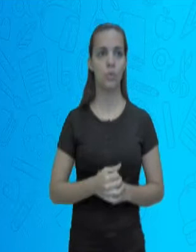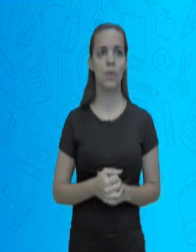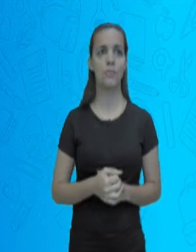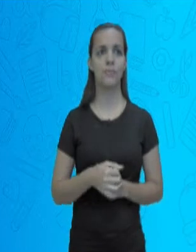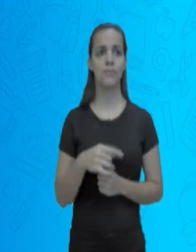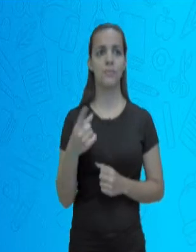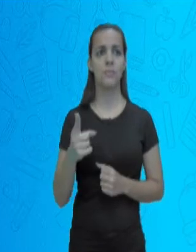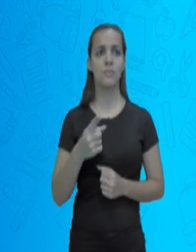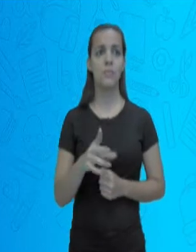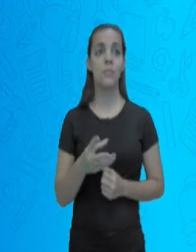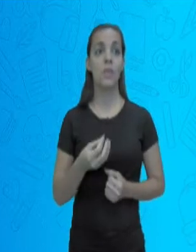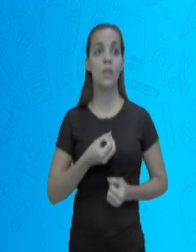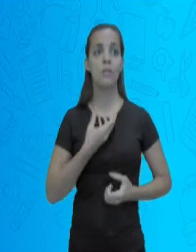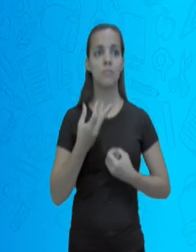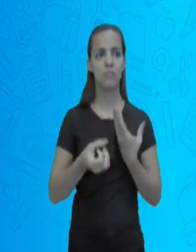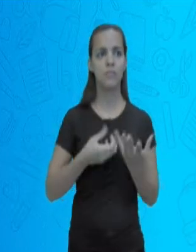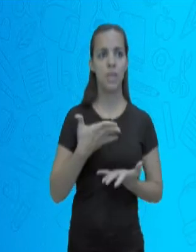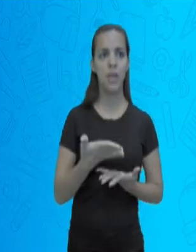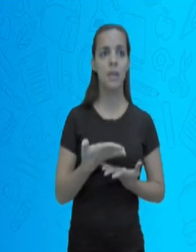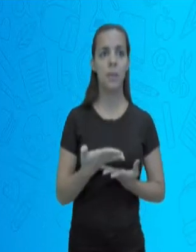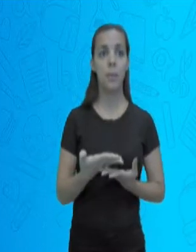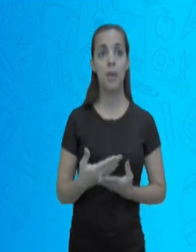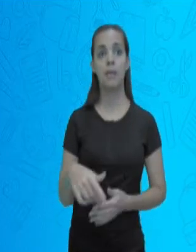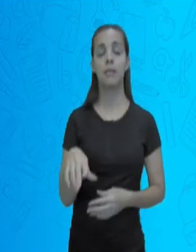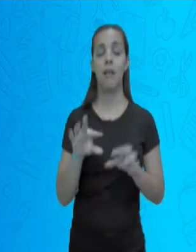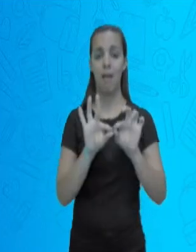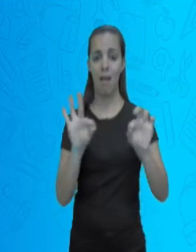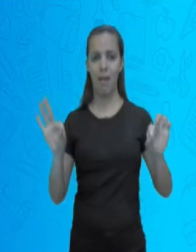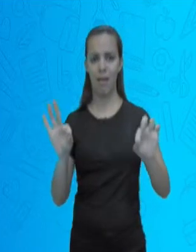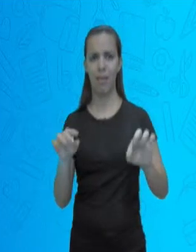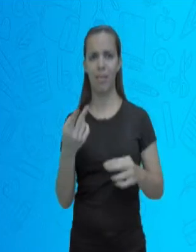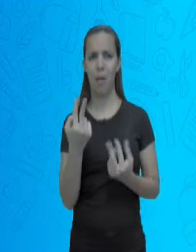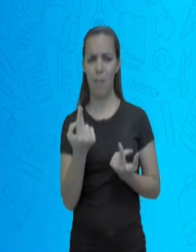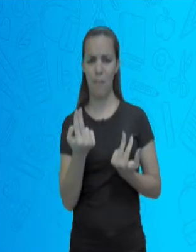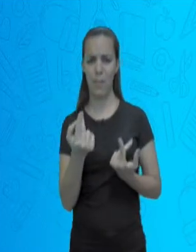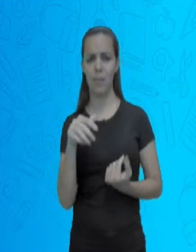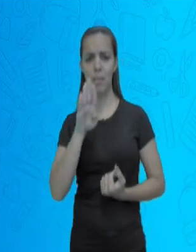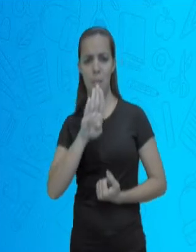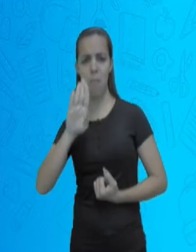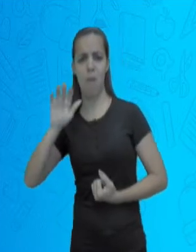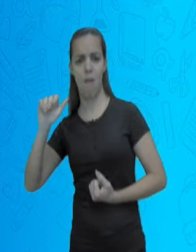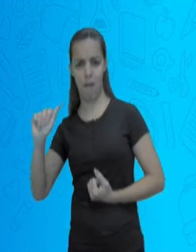expresso AB ou BA, representa a mesma reta.